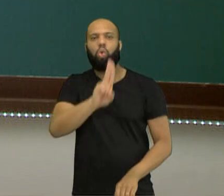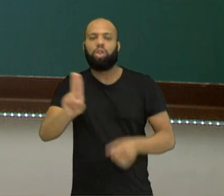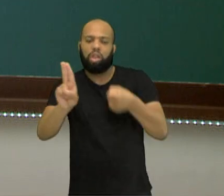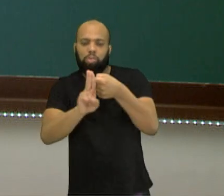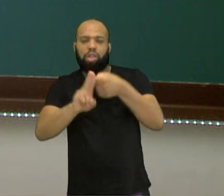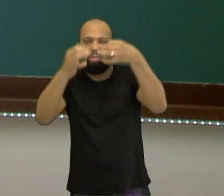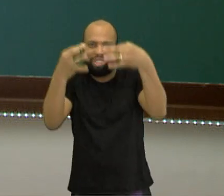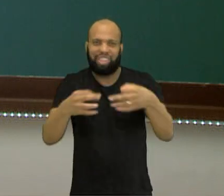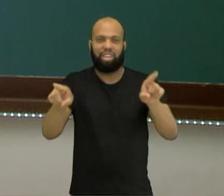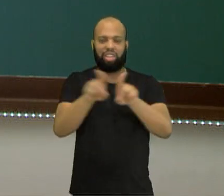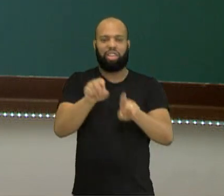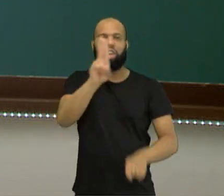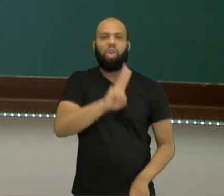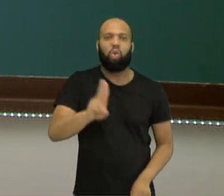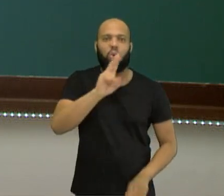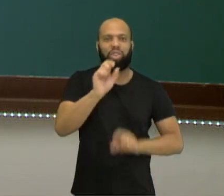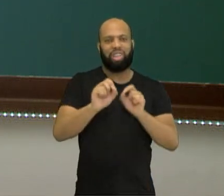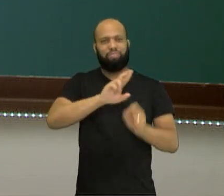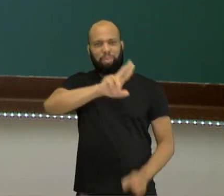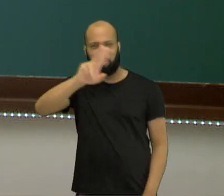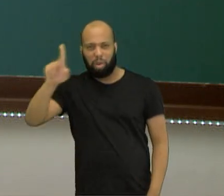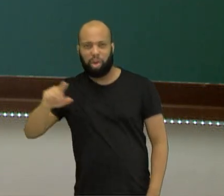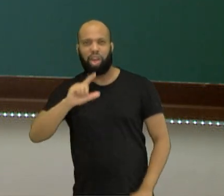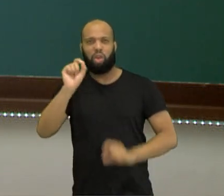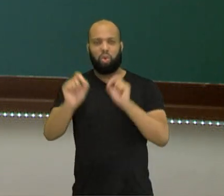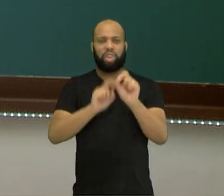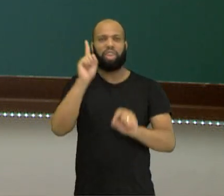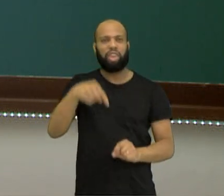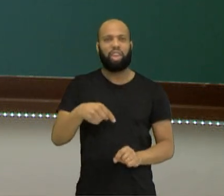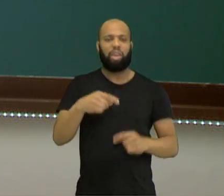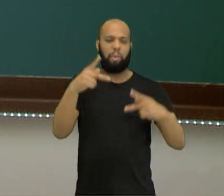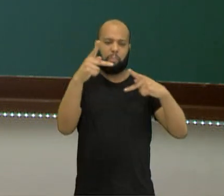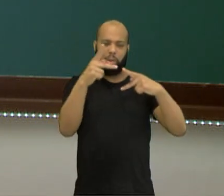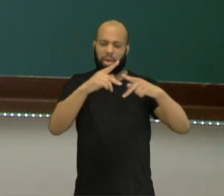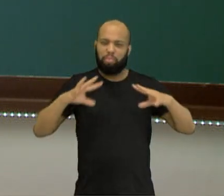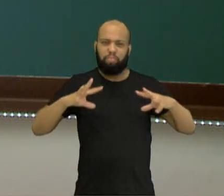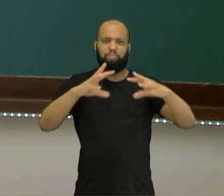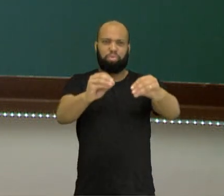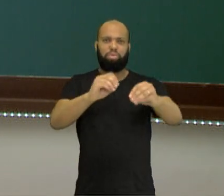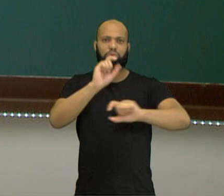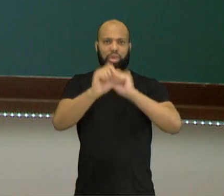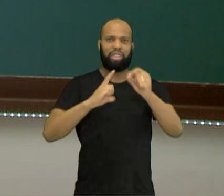pronomes, o uso de conjunção, preposição, tudo isso faz parte